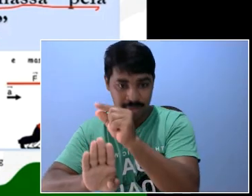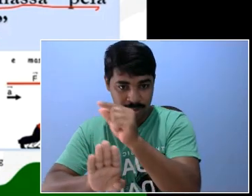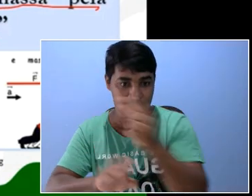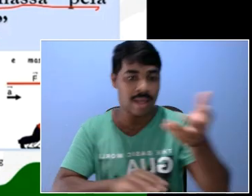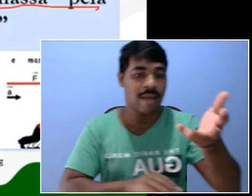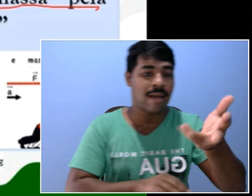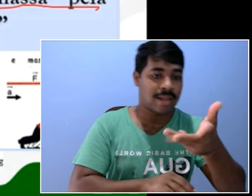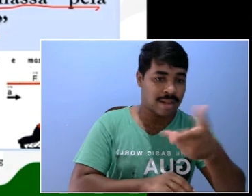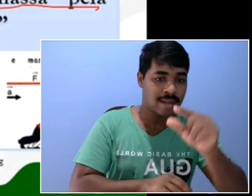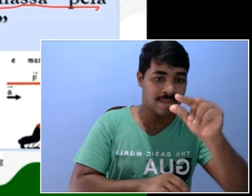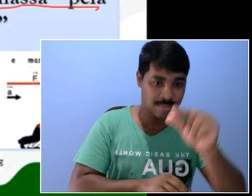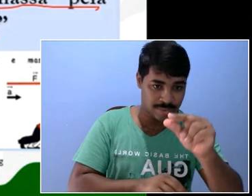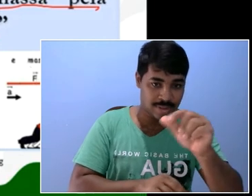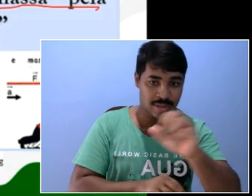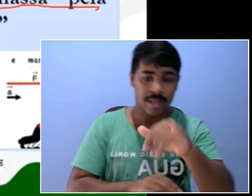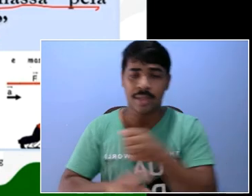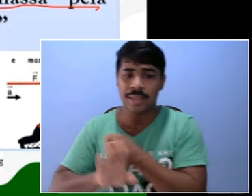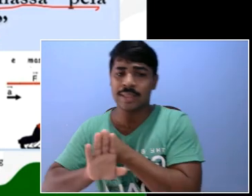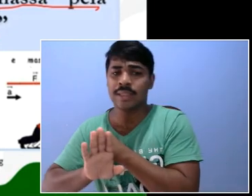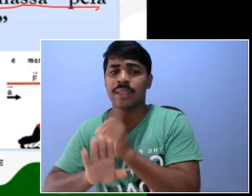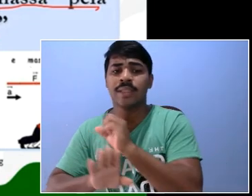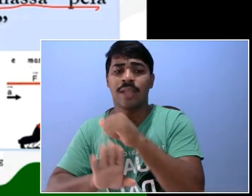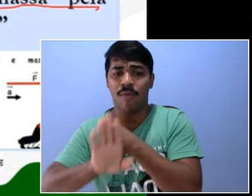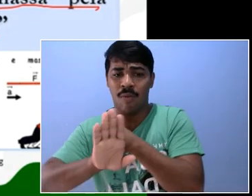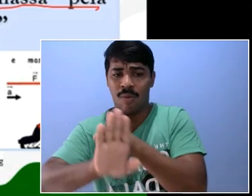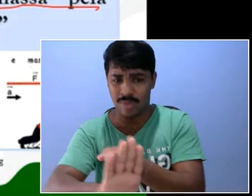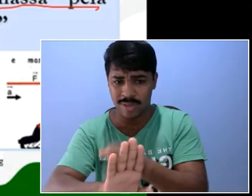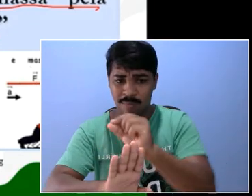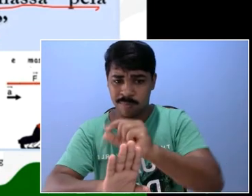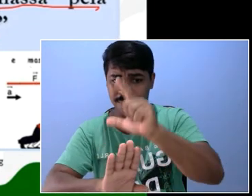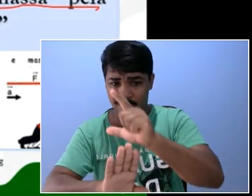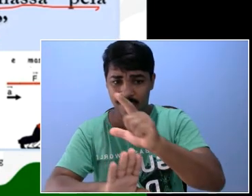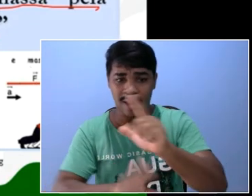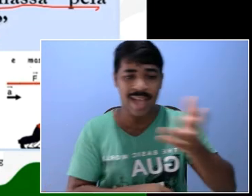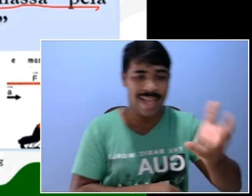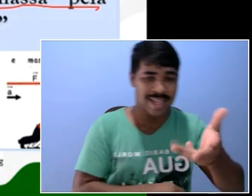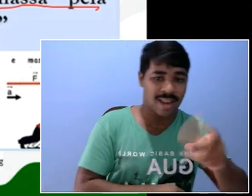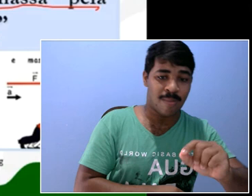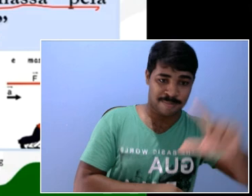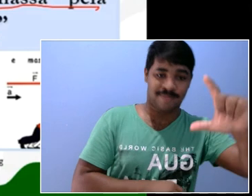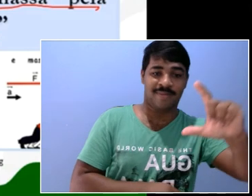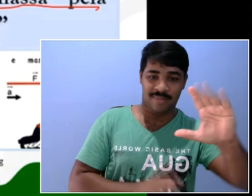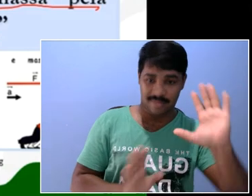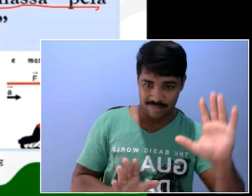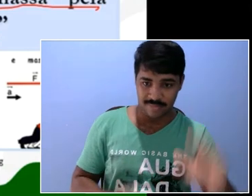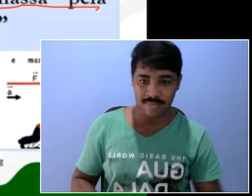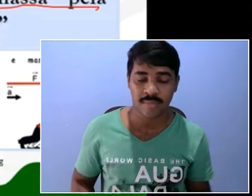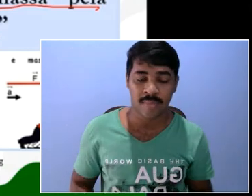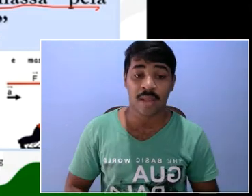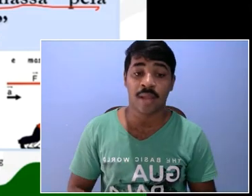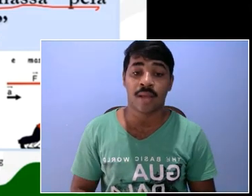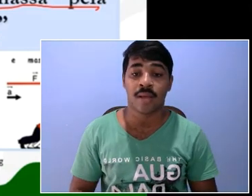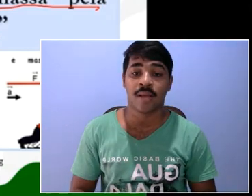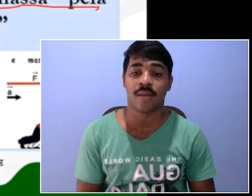massa, aí não. Quanto maior a massa, menor a aceleração. Ó, vamos lá. Desde